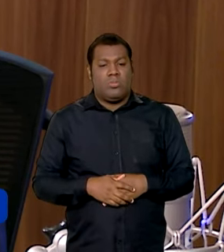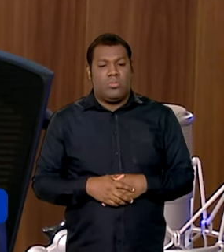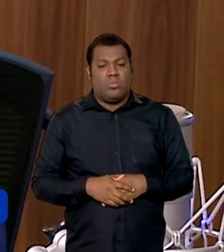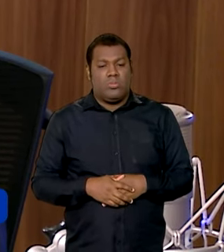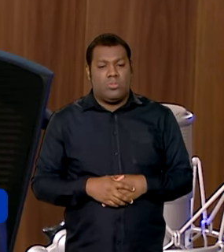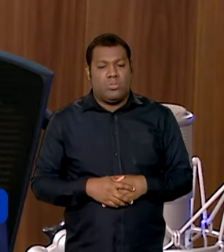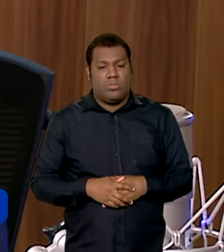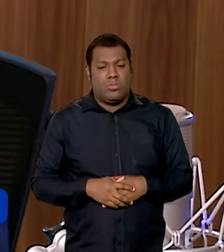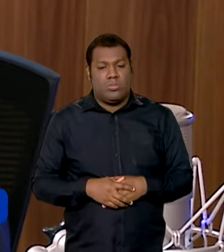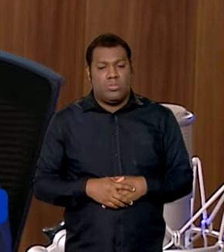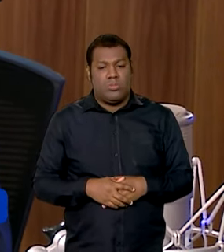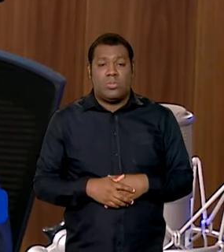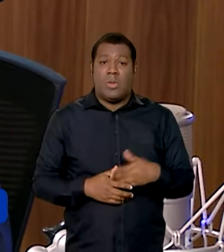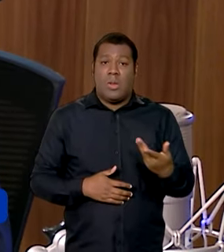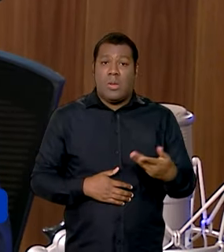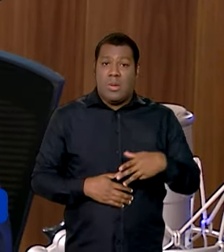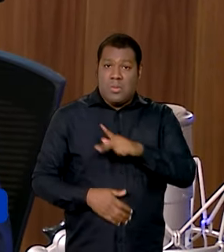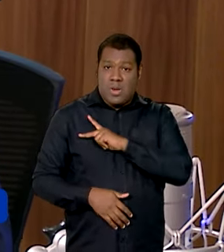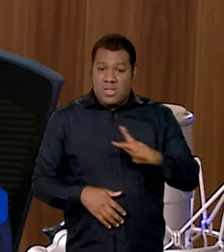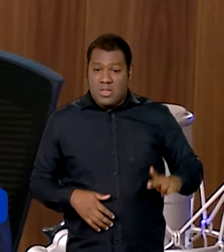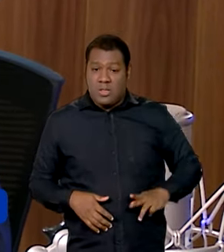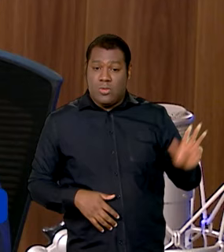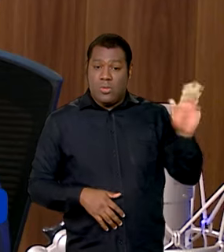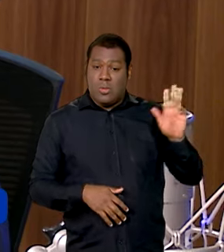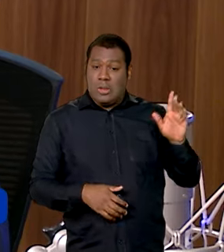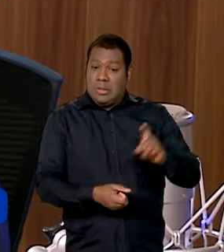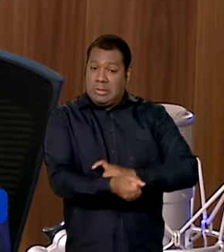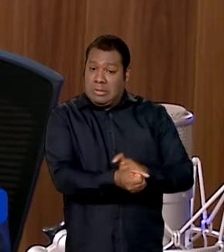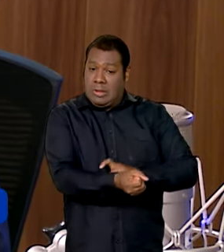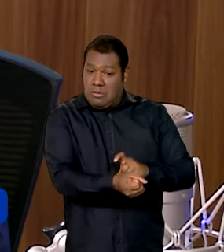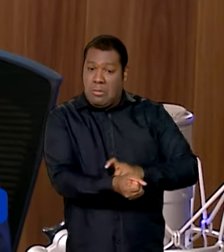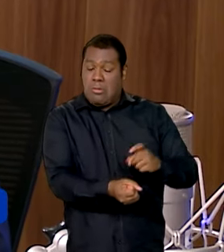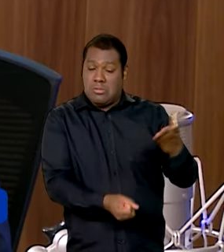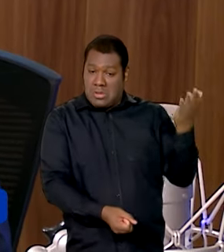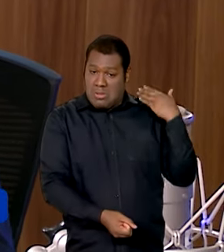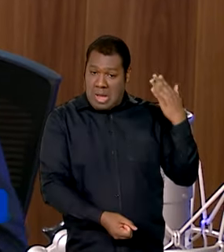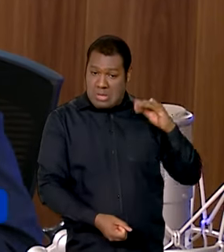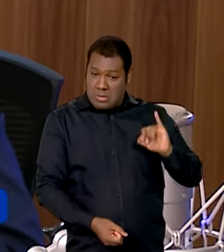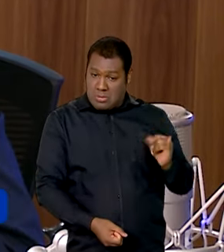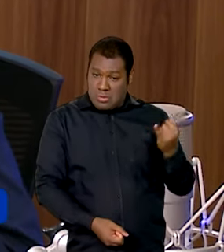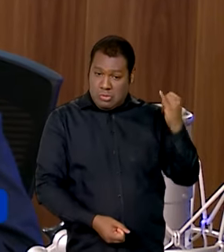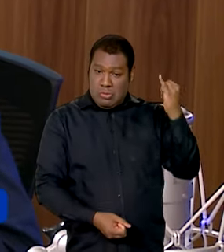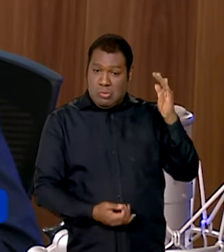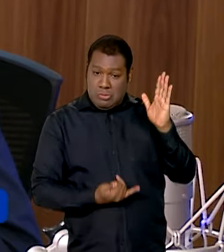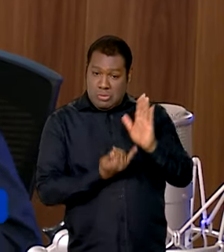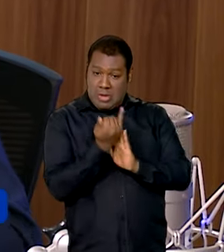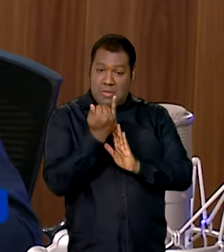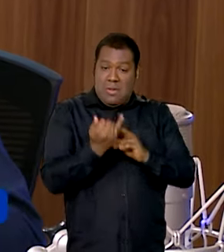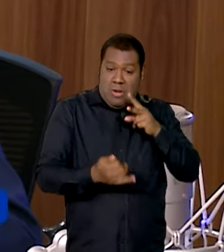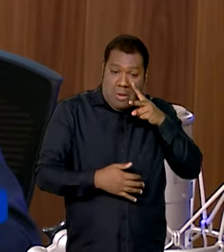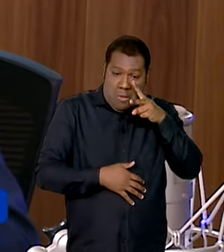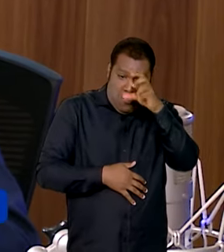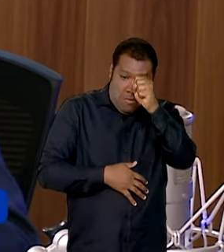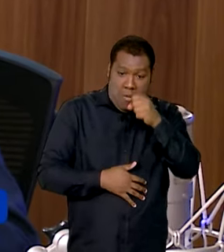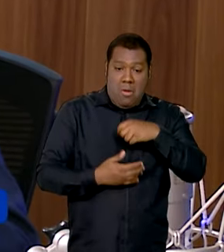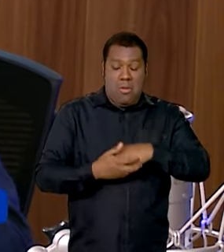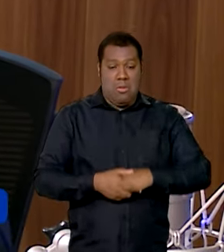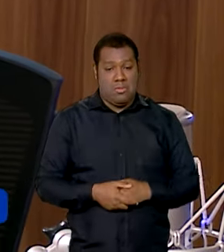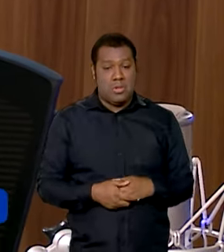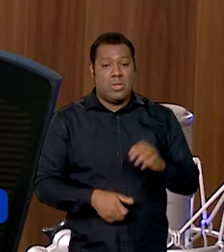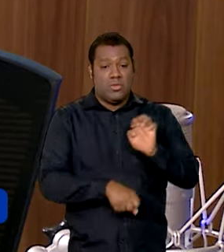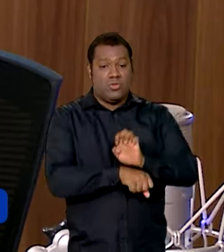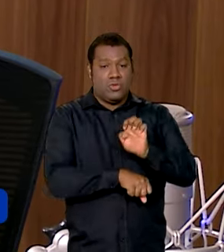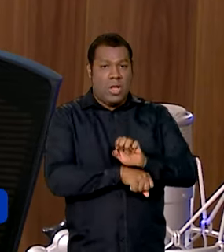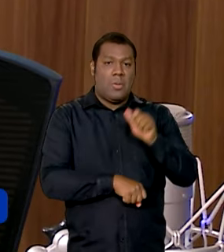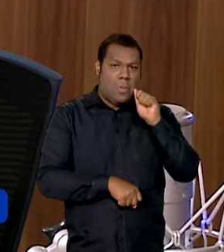história e viu esses números então na Amazônia isso é muito recorrente hoje é no mapá Mas já aconteceu no Pará já